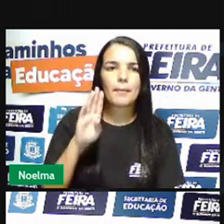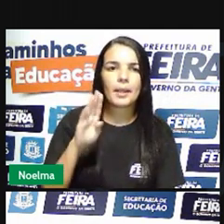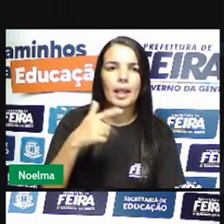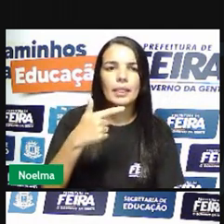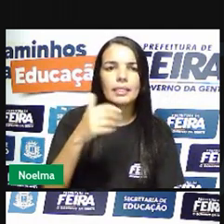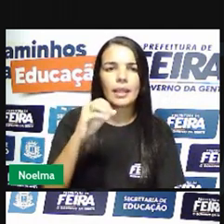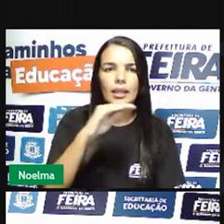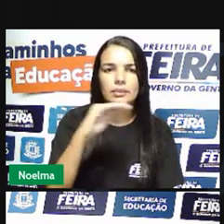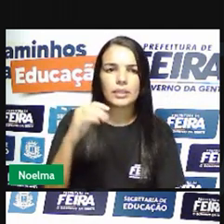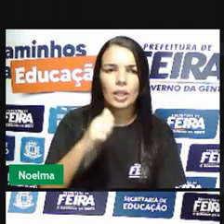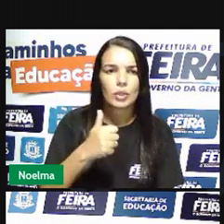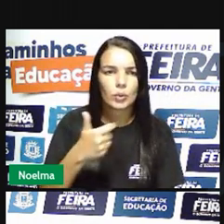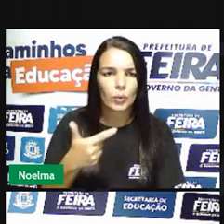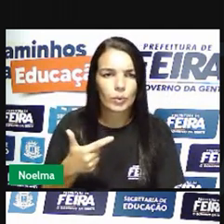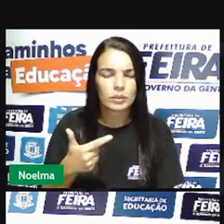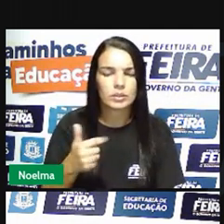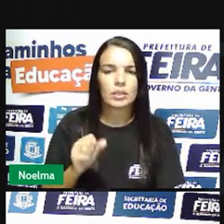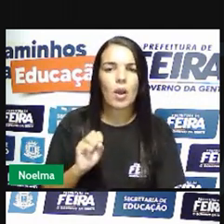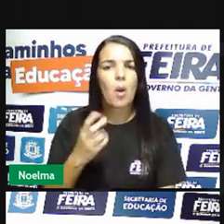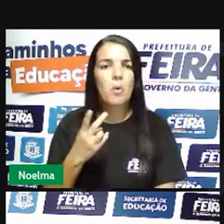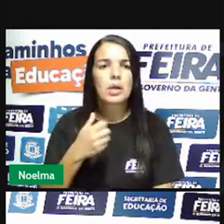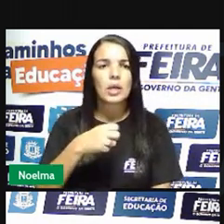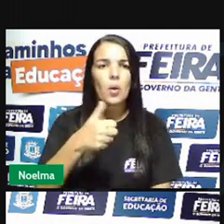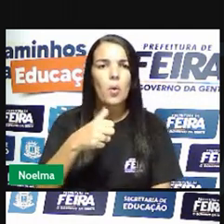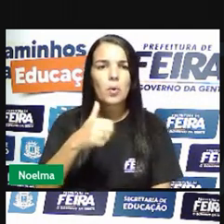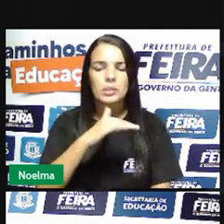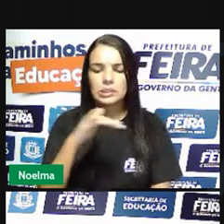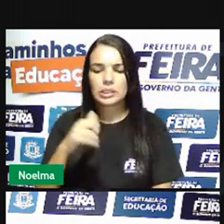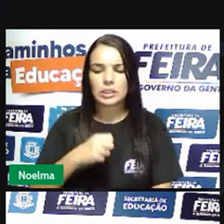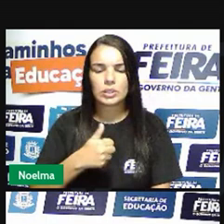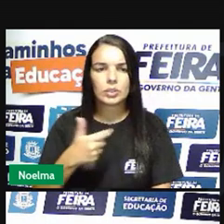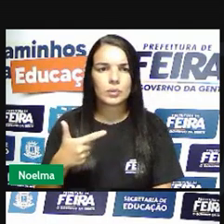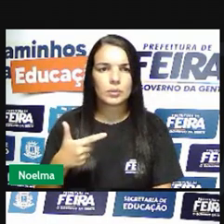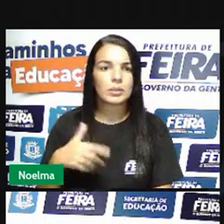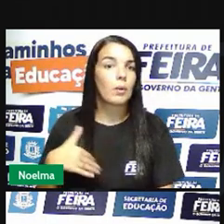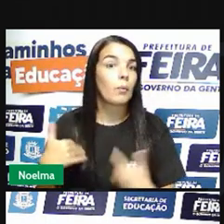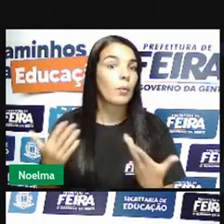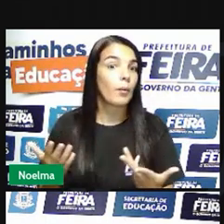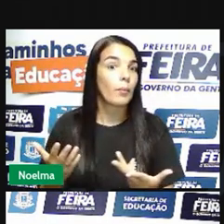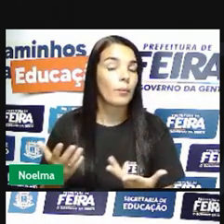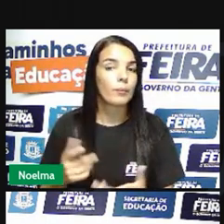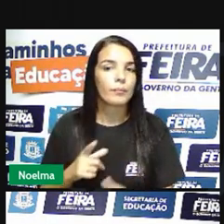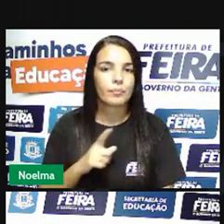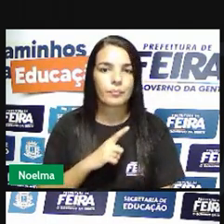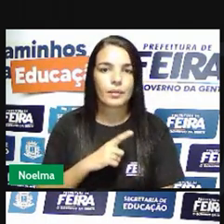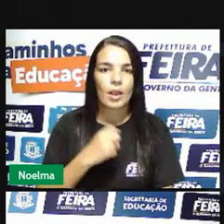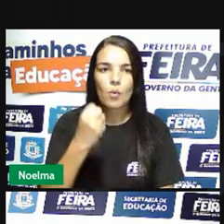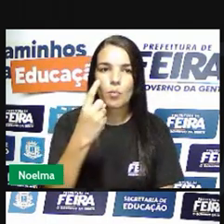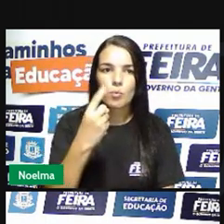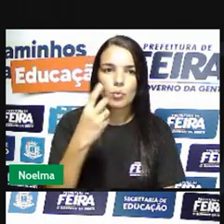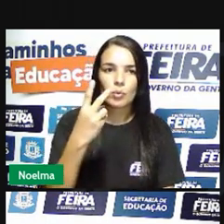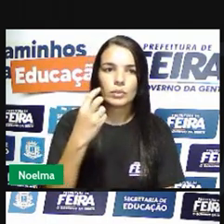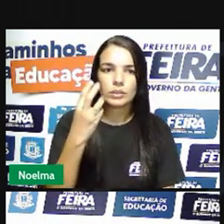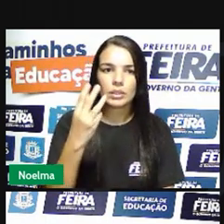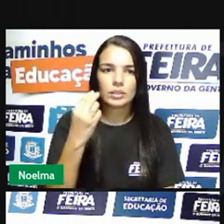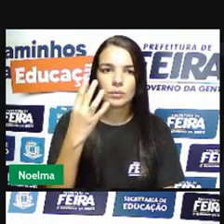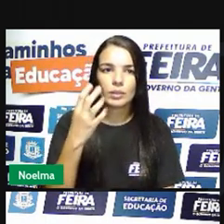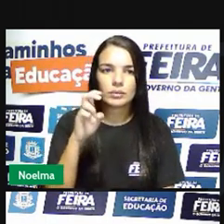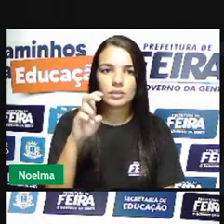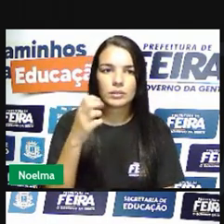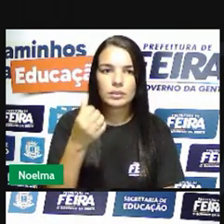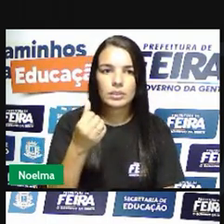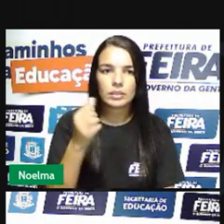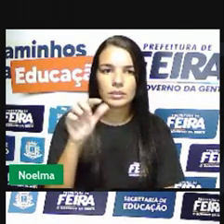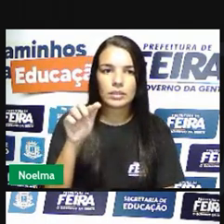B10 doze avos ou cê onze doze a pizza tem um dois três quatro